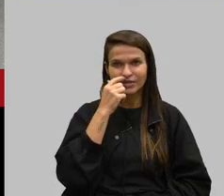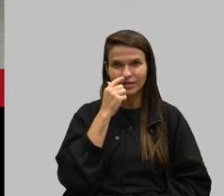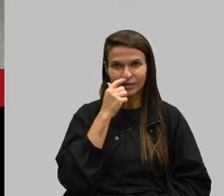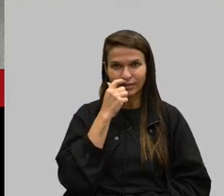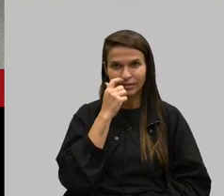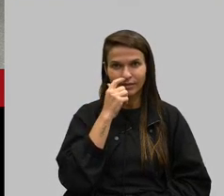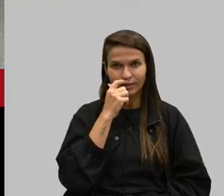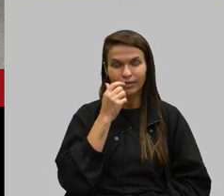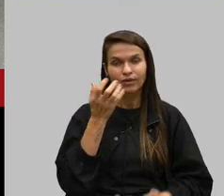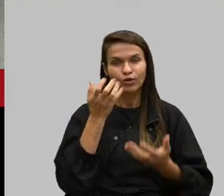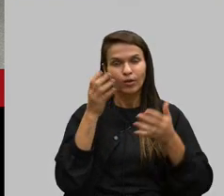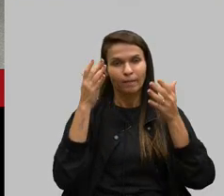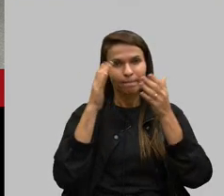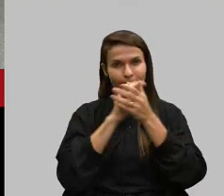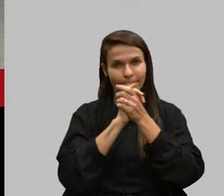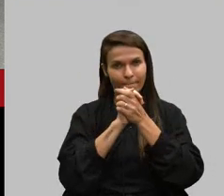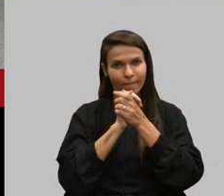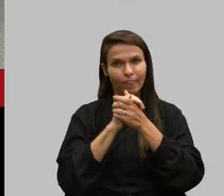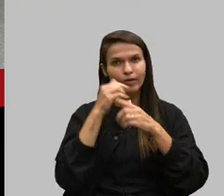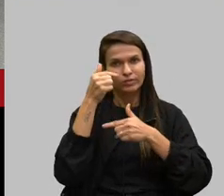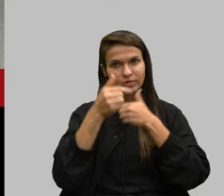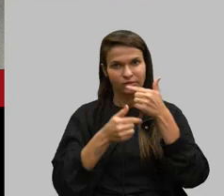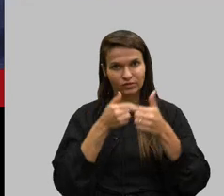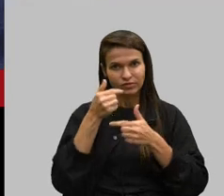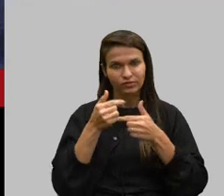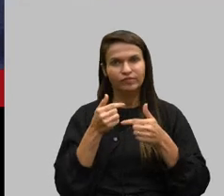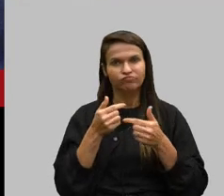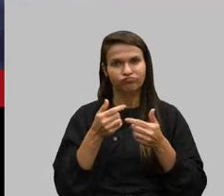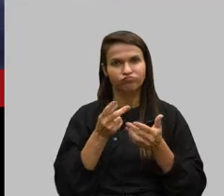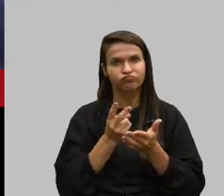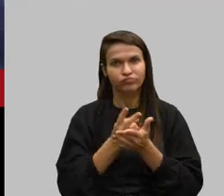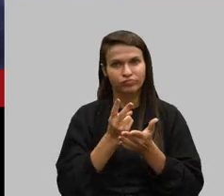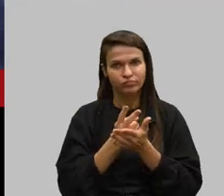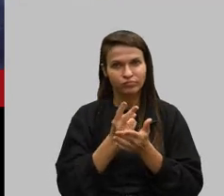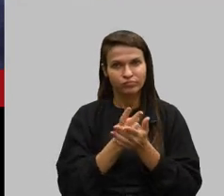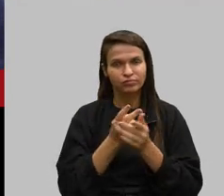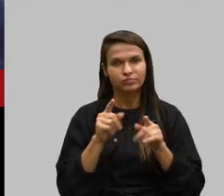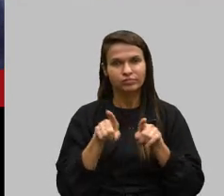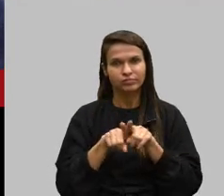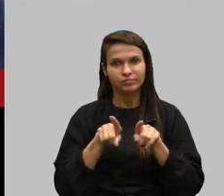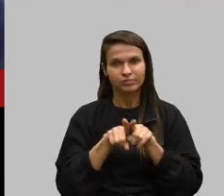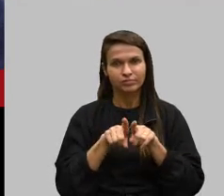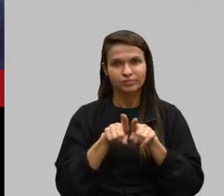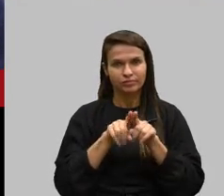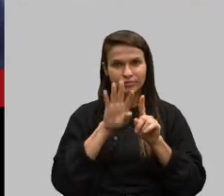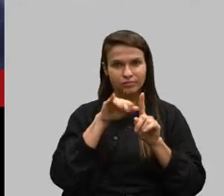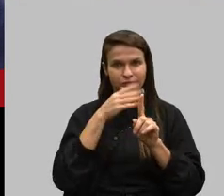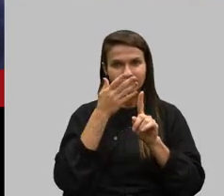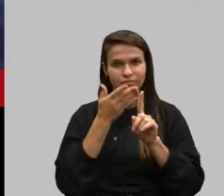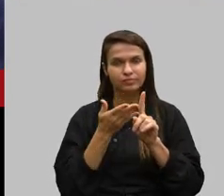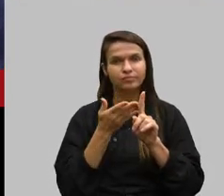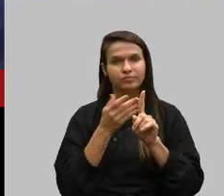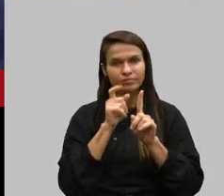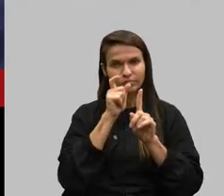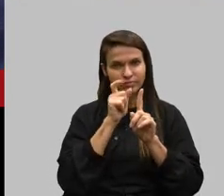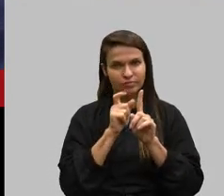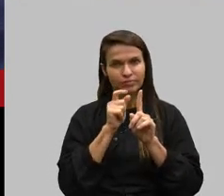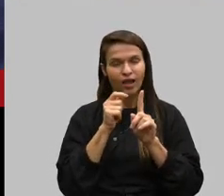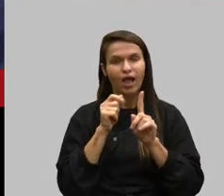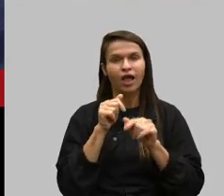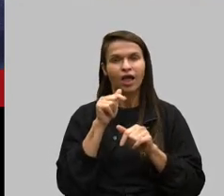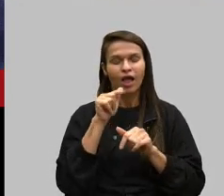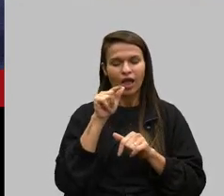parabenizar a vossa excelência pelo trabalho que vem fazendo e vossa excelência que é nessa